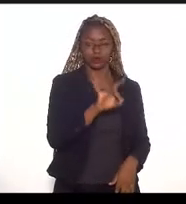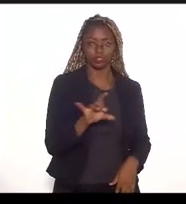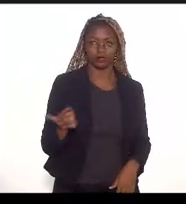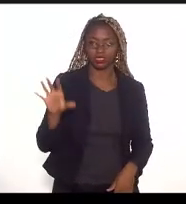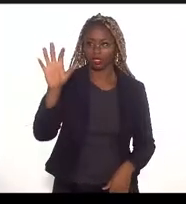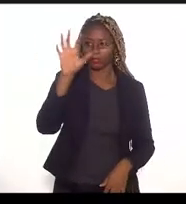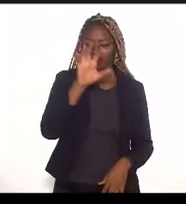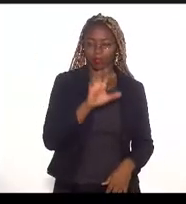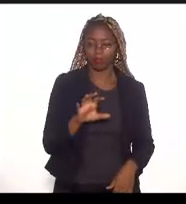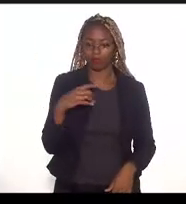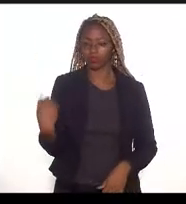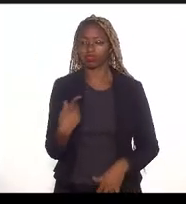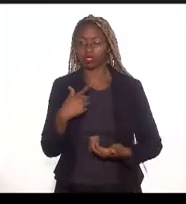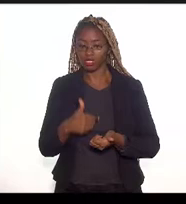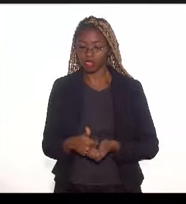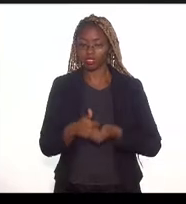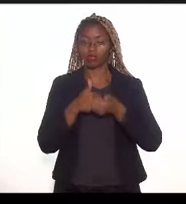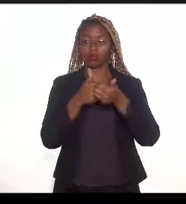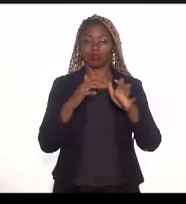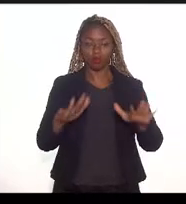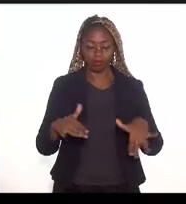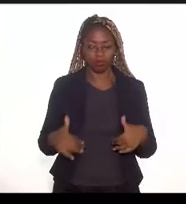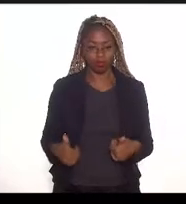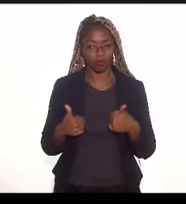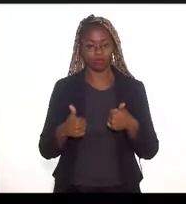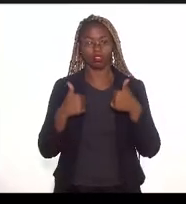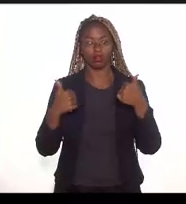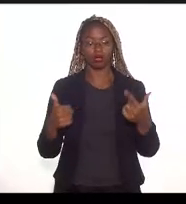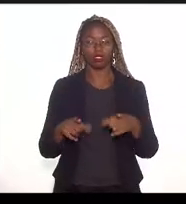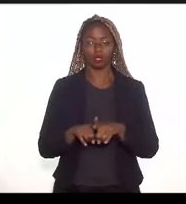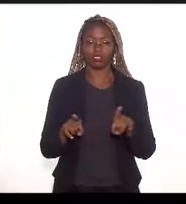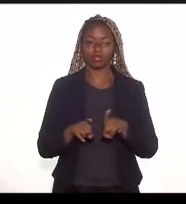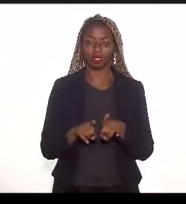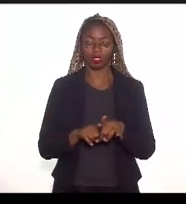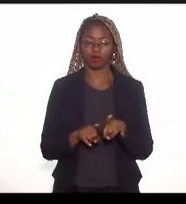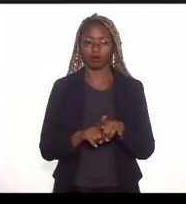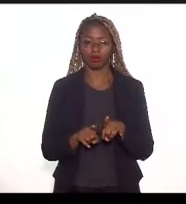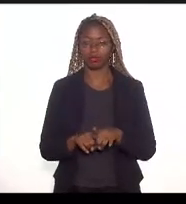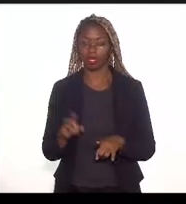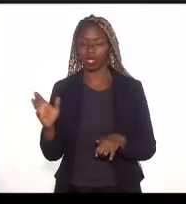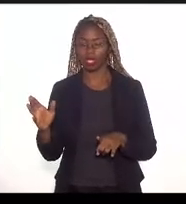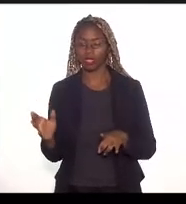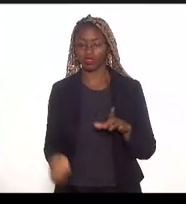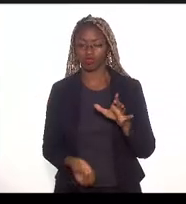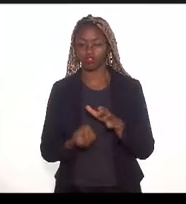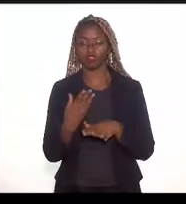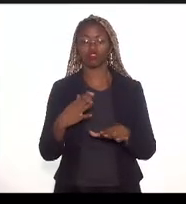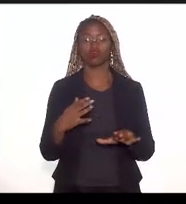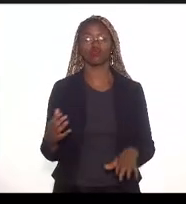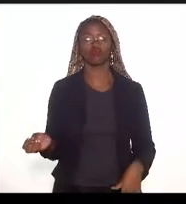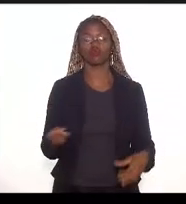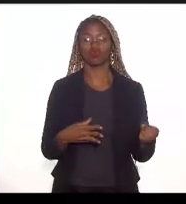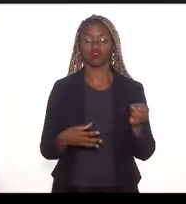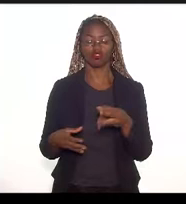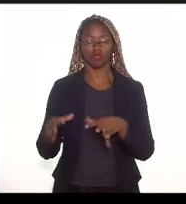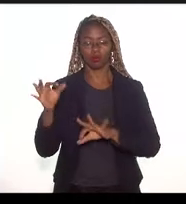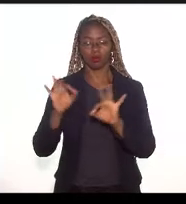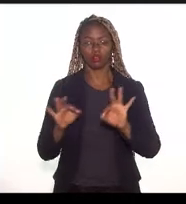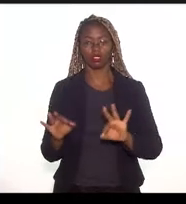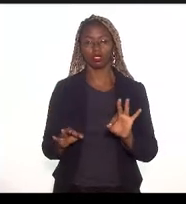possamos auxiliar numa melhora e, consequentemente, a vinda de novos empreendimentos e projetos